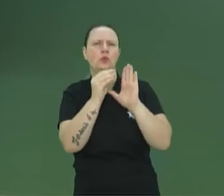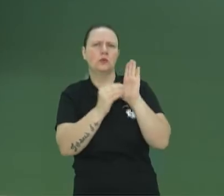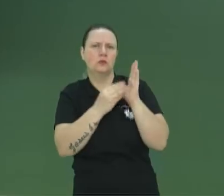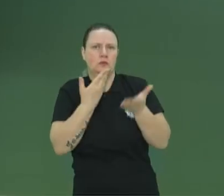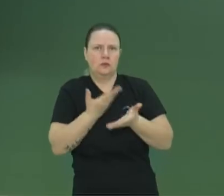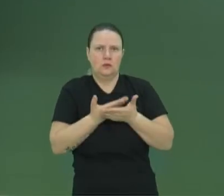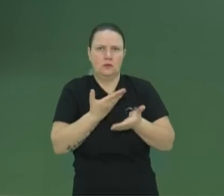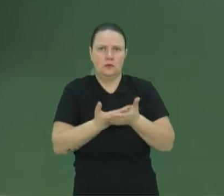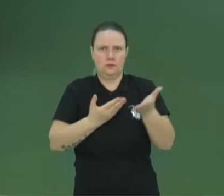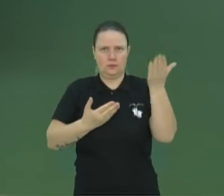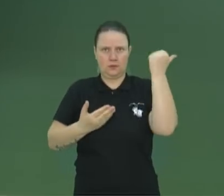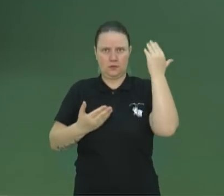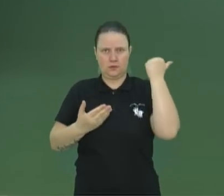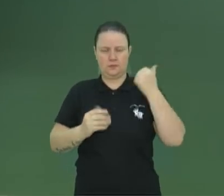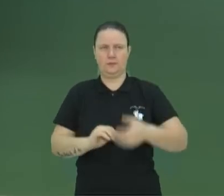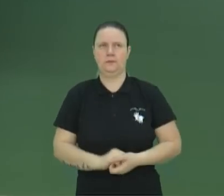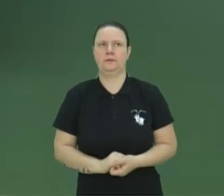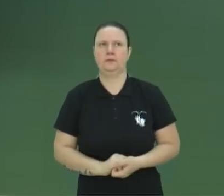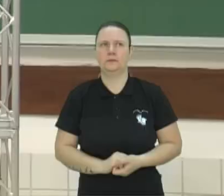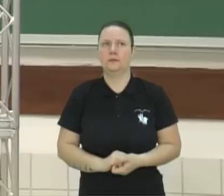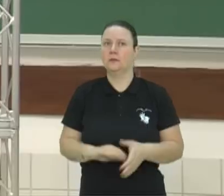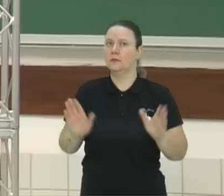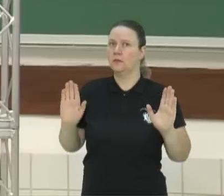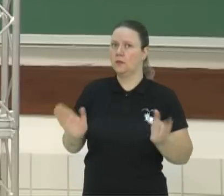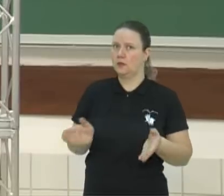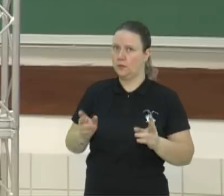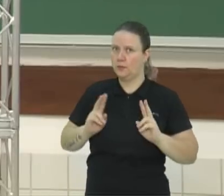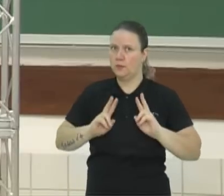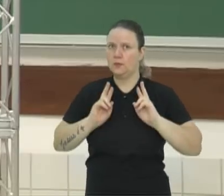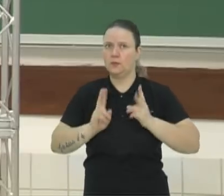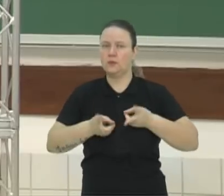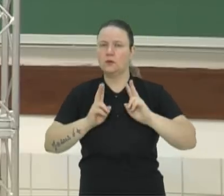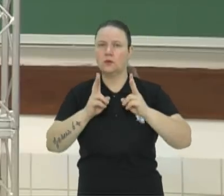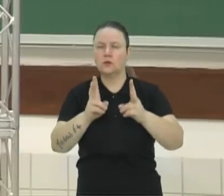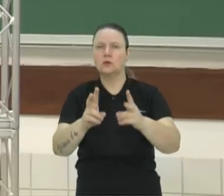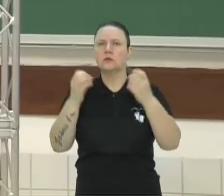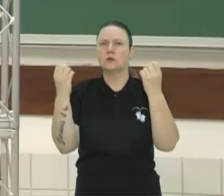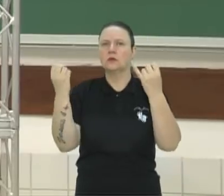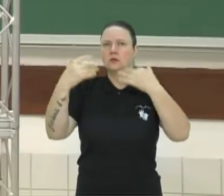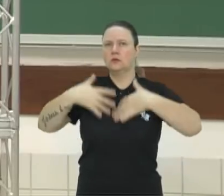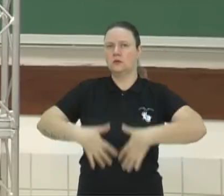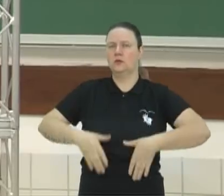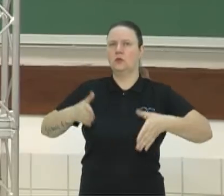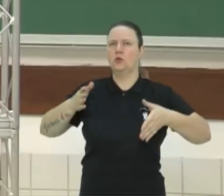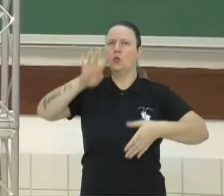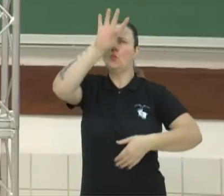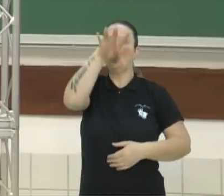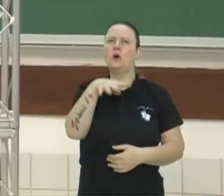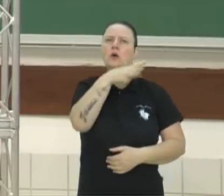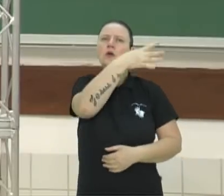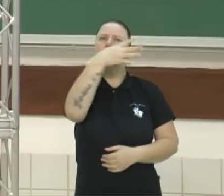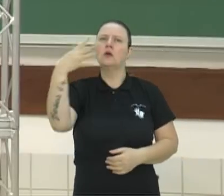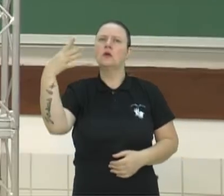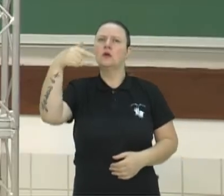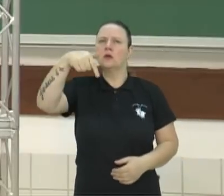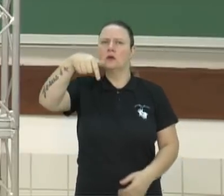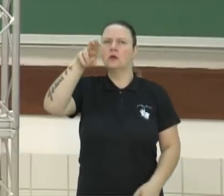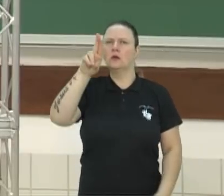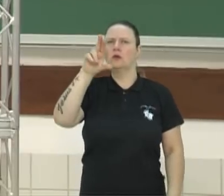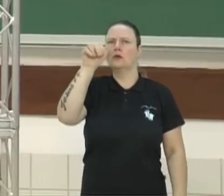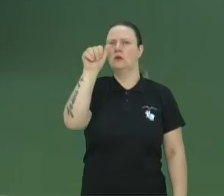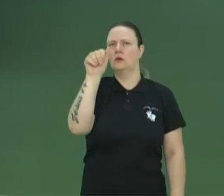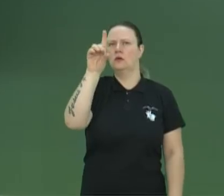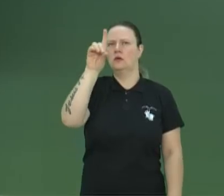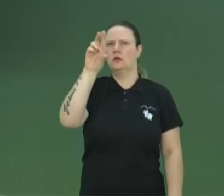passada. Agora aqui a gente vai estar dando continuidade, né? Vai estar falando sobre matriz quadrada. O que é uma matriz quadrada?